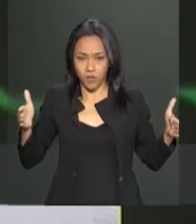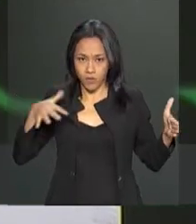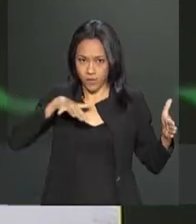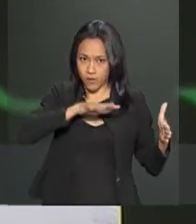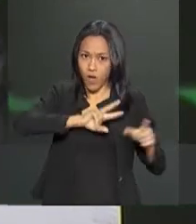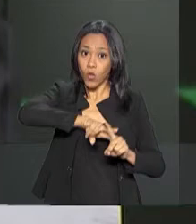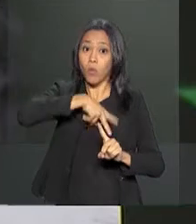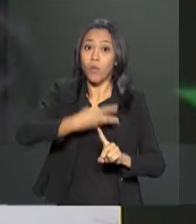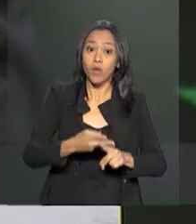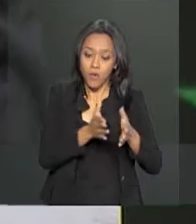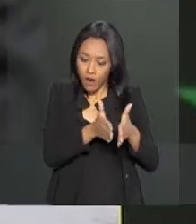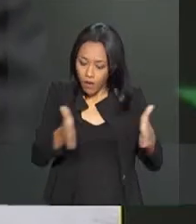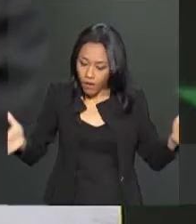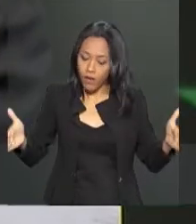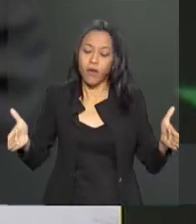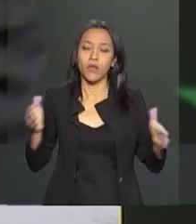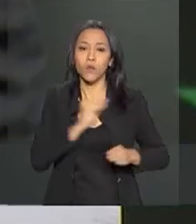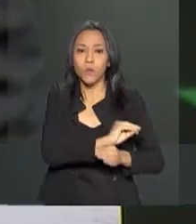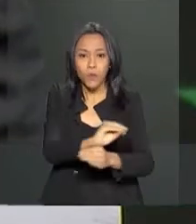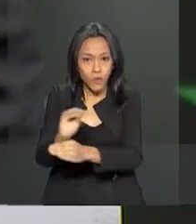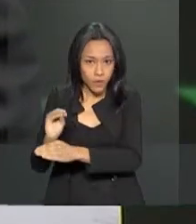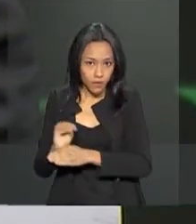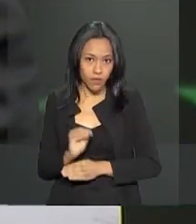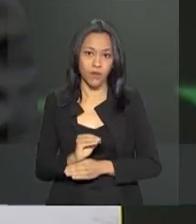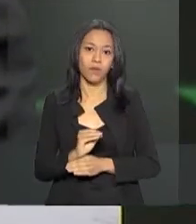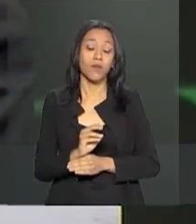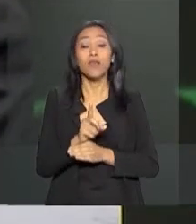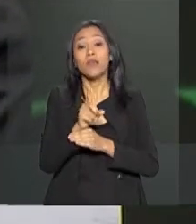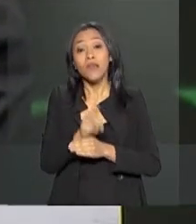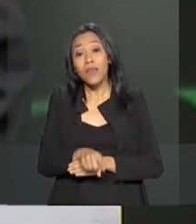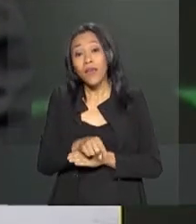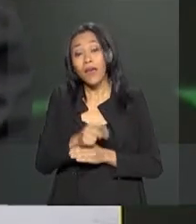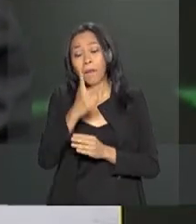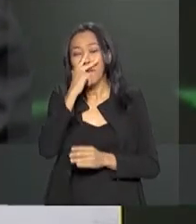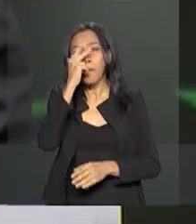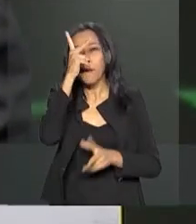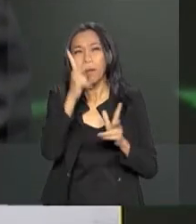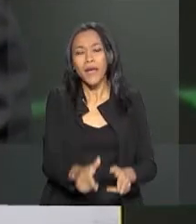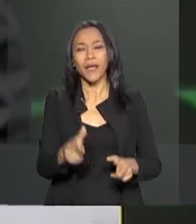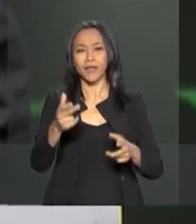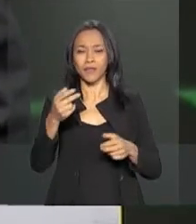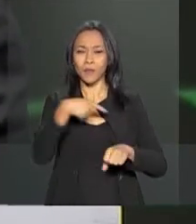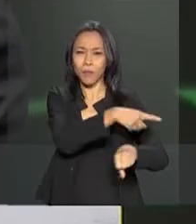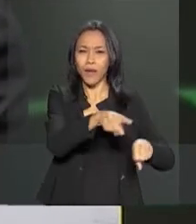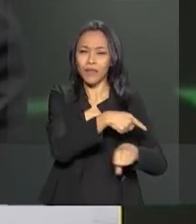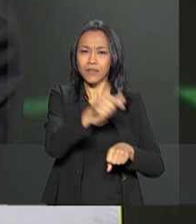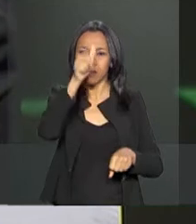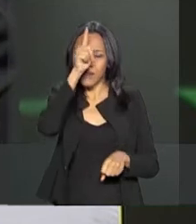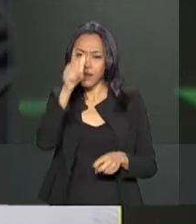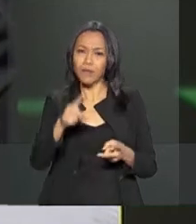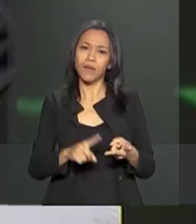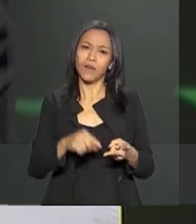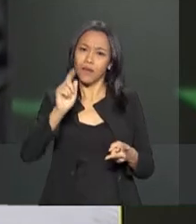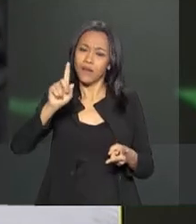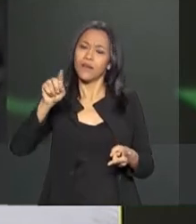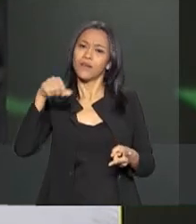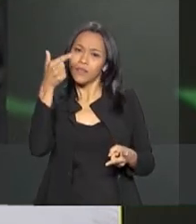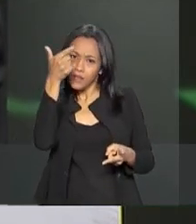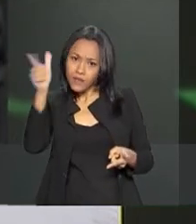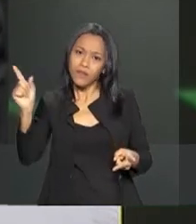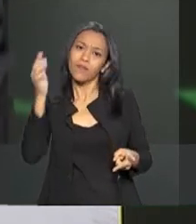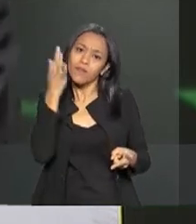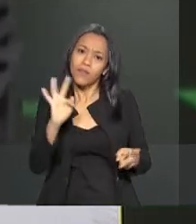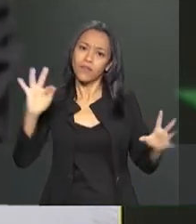marinha para um espaço que corresponde à soma da Alemanha e da França unidos, não é? E veja, Plínio, doutor Plínio, que não